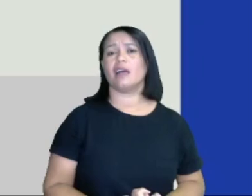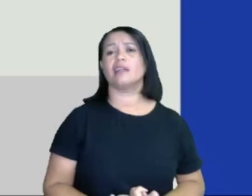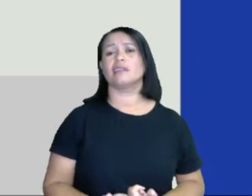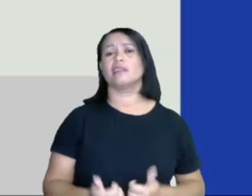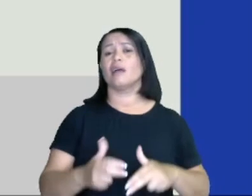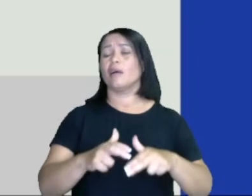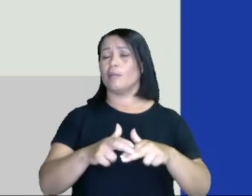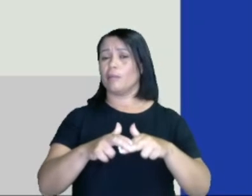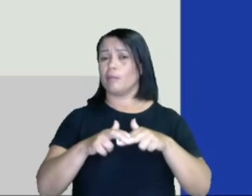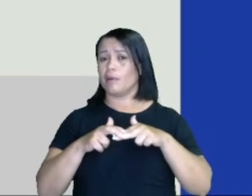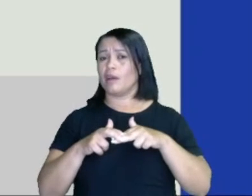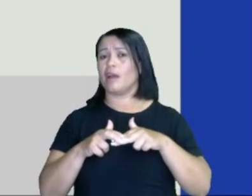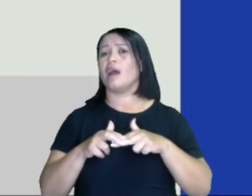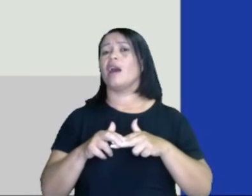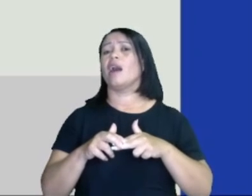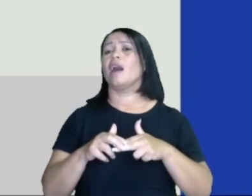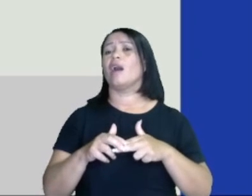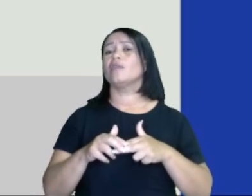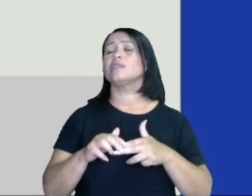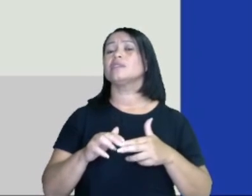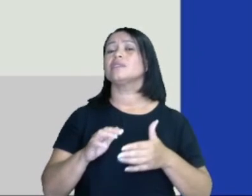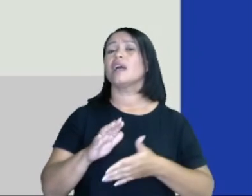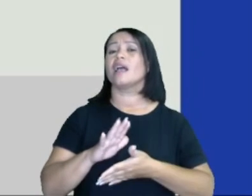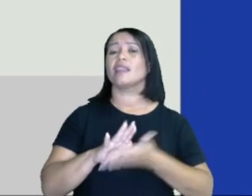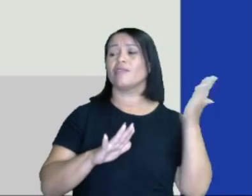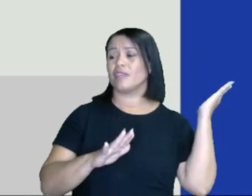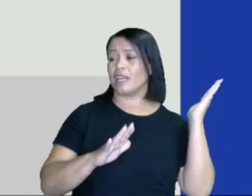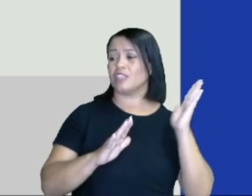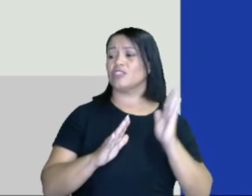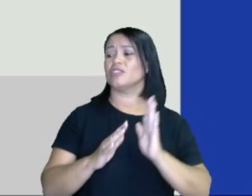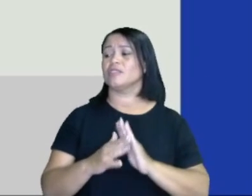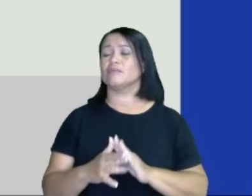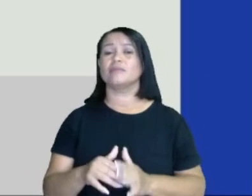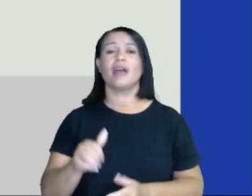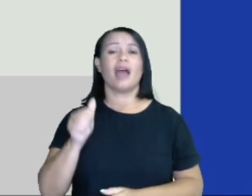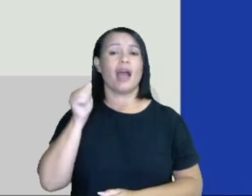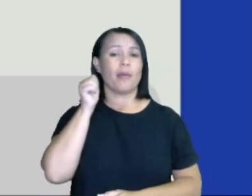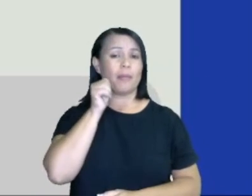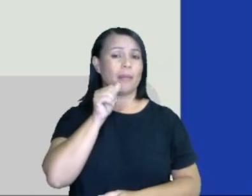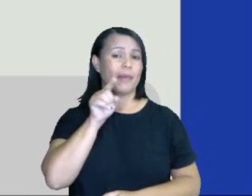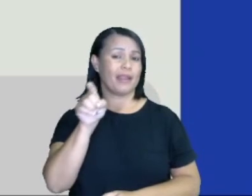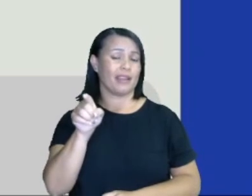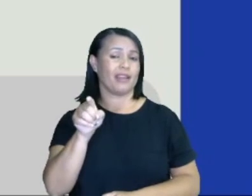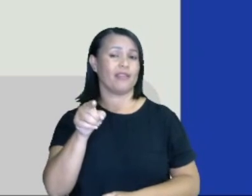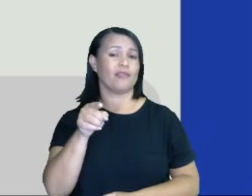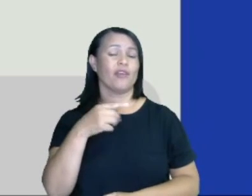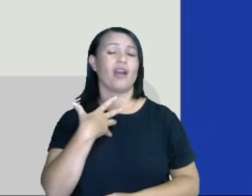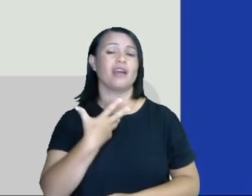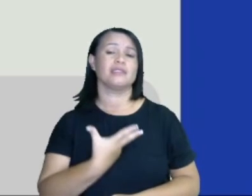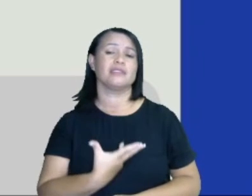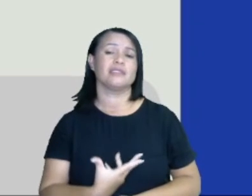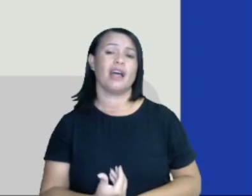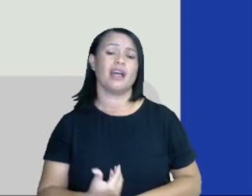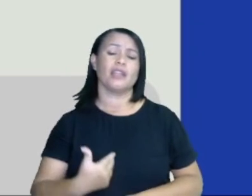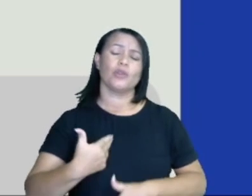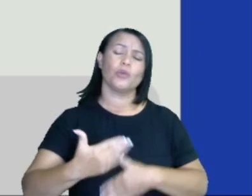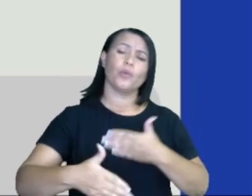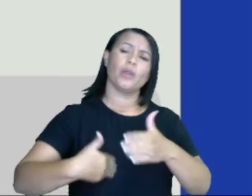ficou cansada, não saiu aí no slide, desculpa. Maria ficou cansada durante a